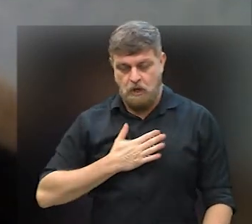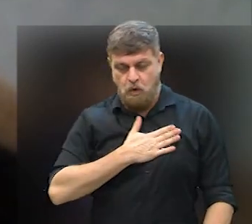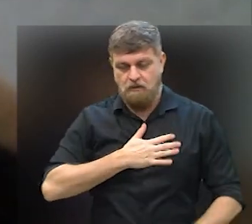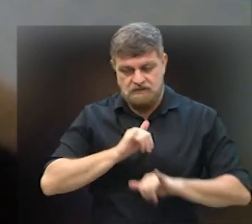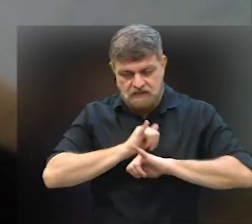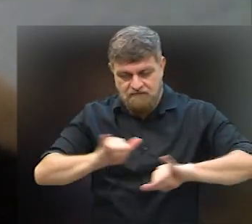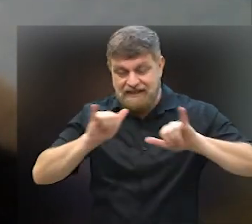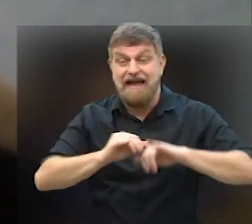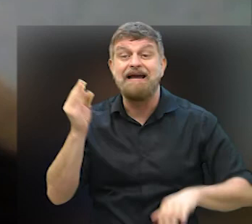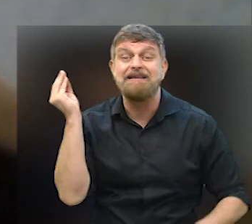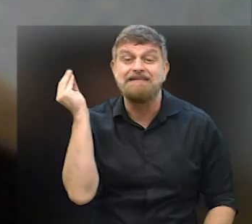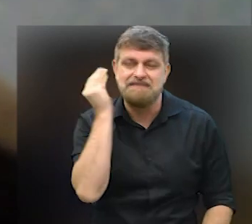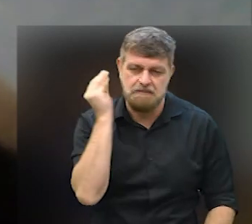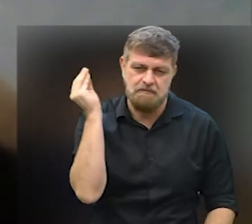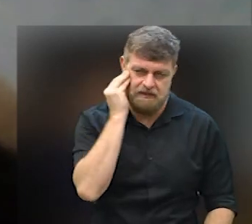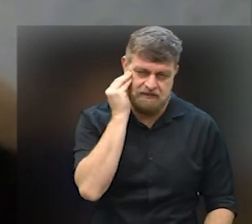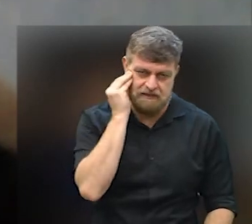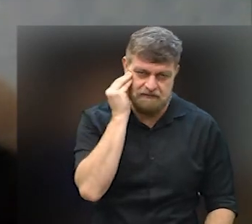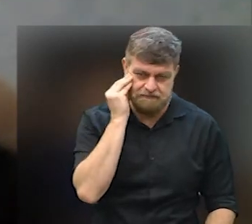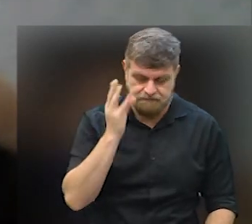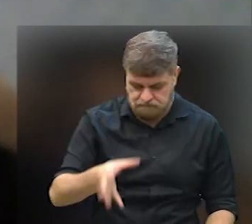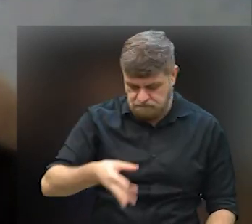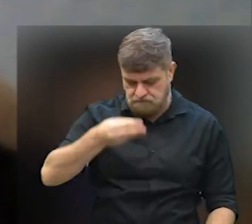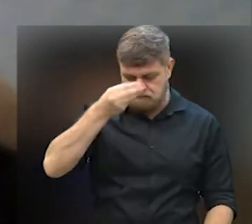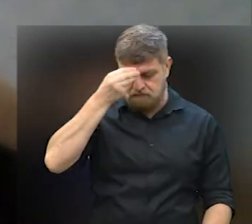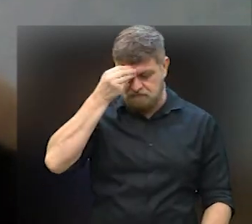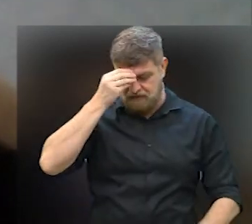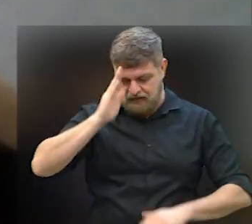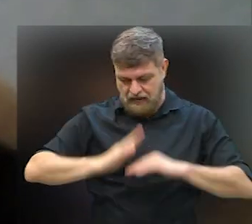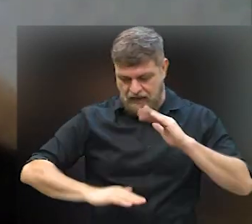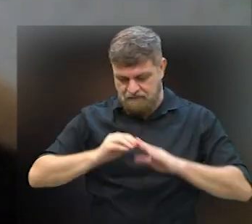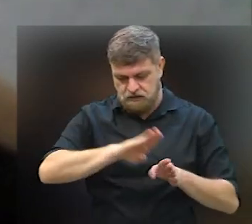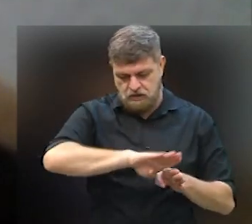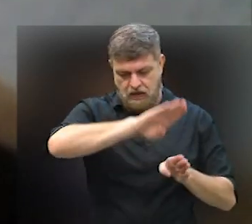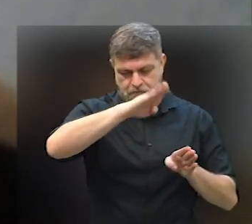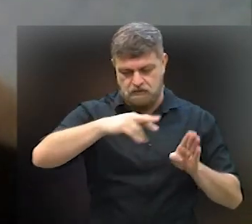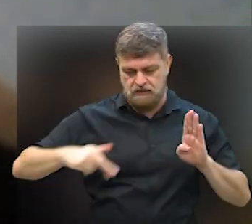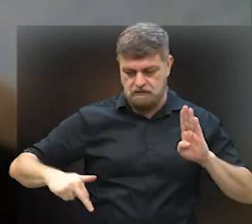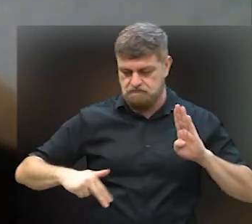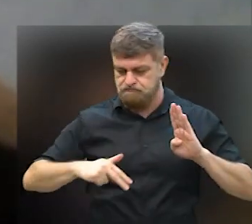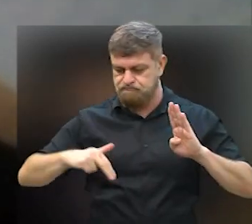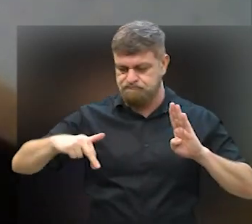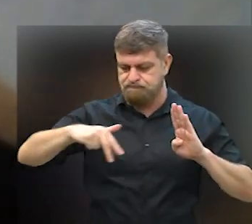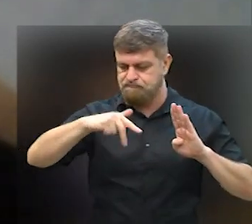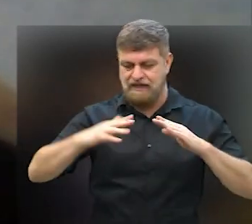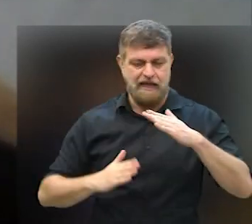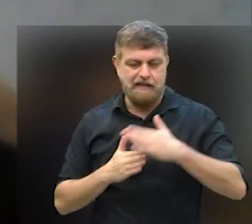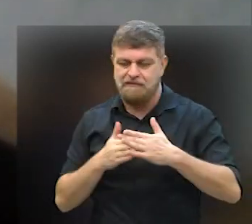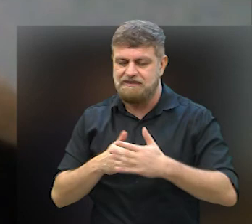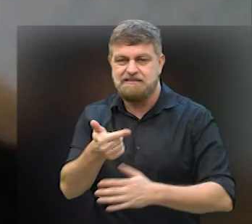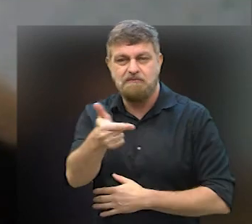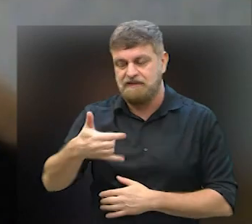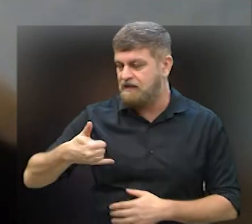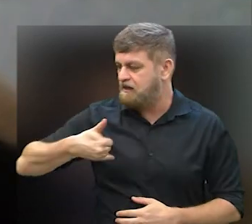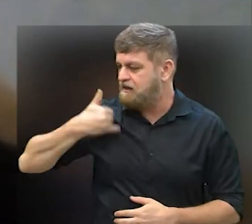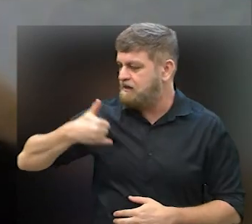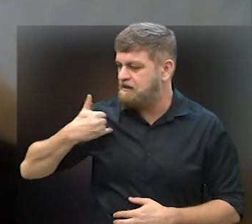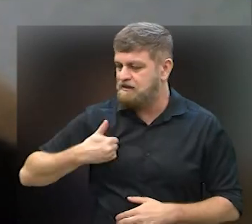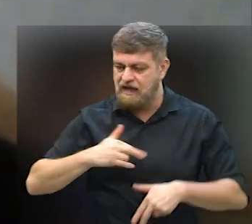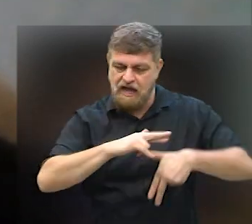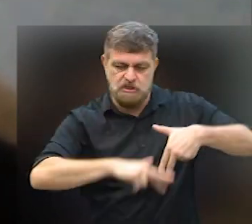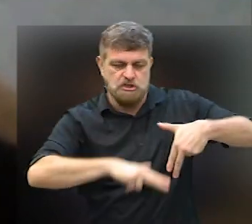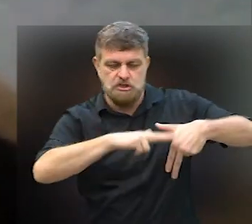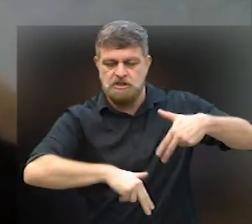gosto de dizer que vale a pena experimentar e entender que a prática do montanhismo não tem limitação de idade,